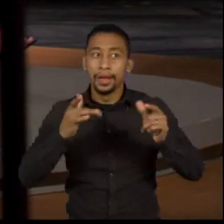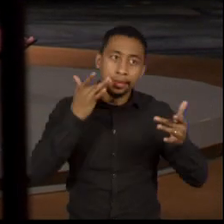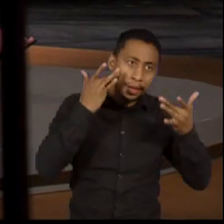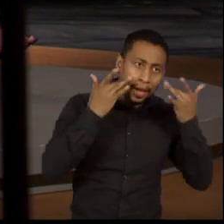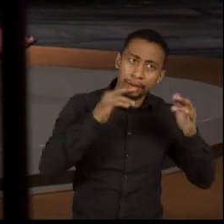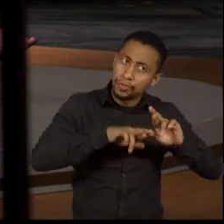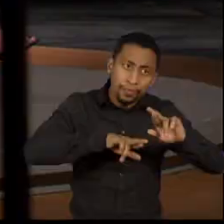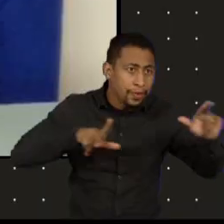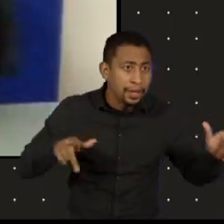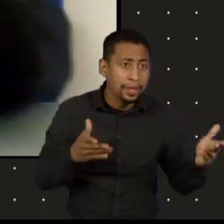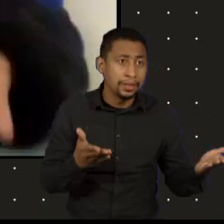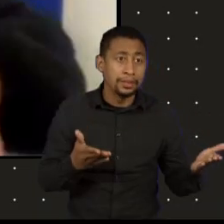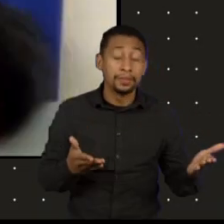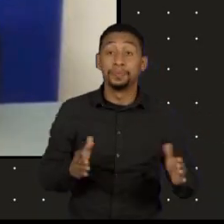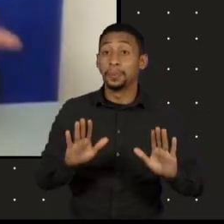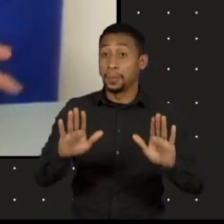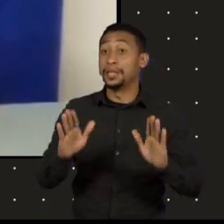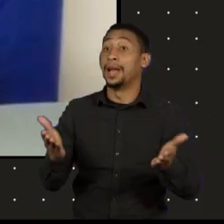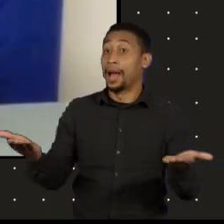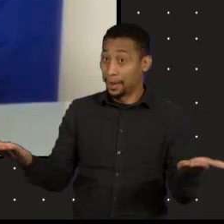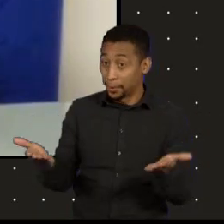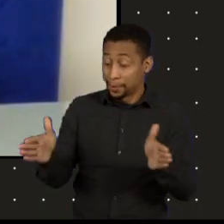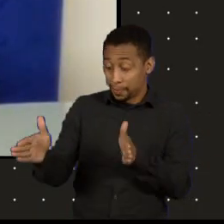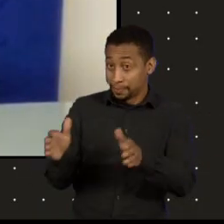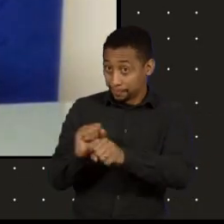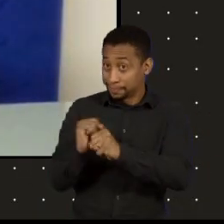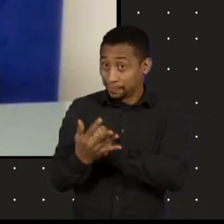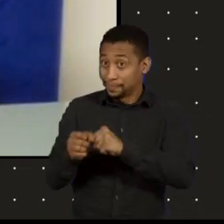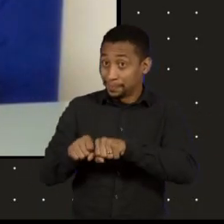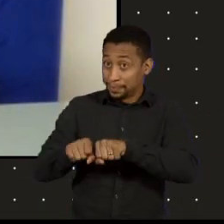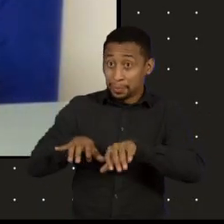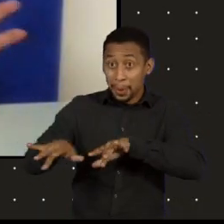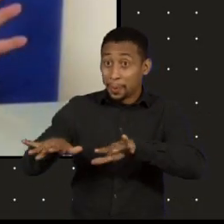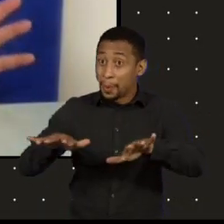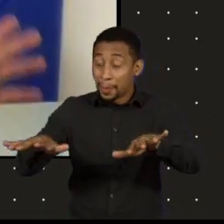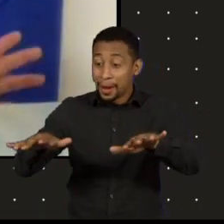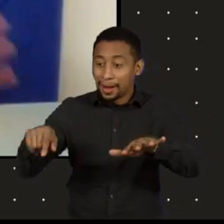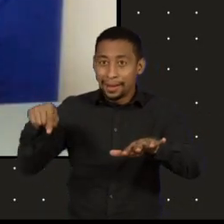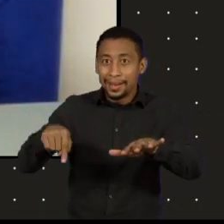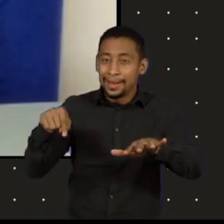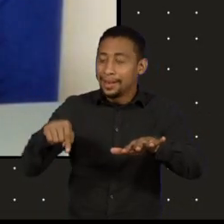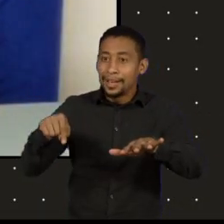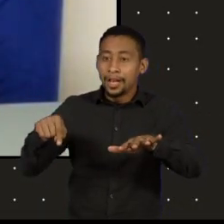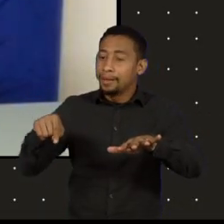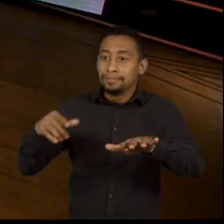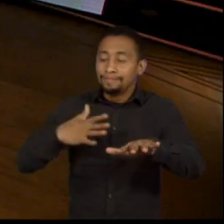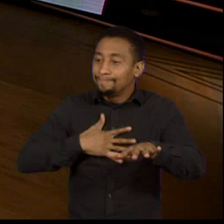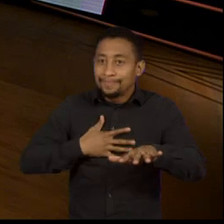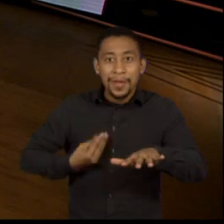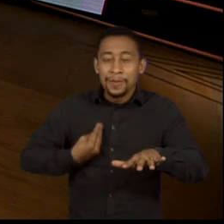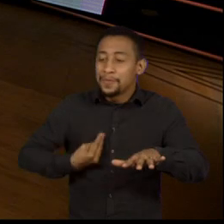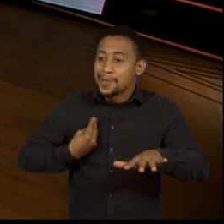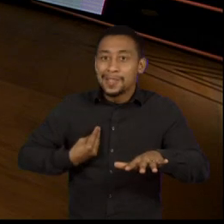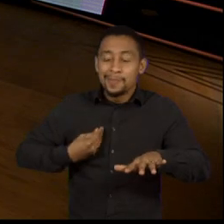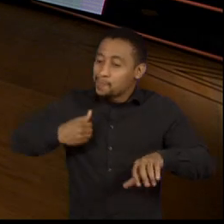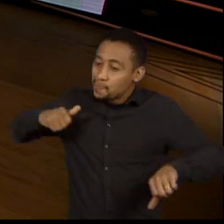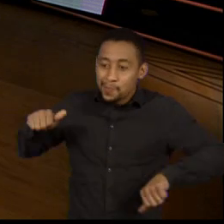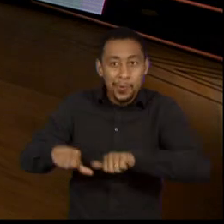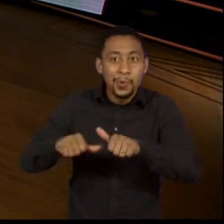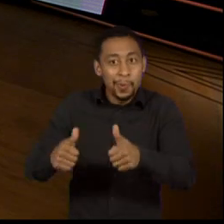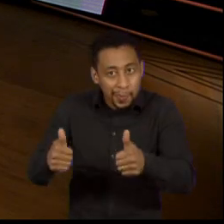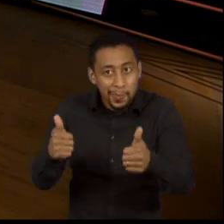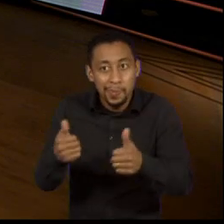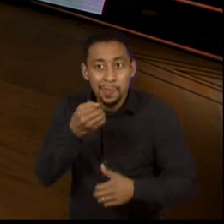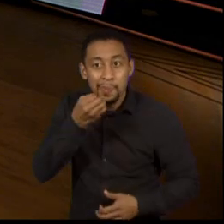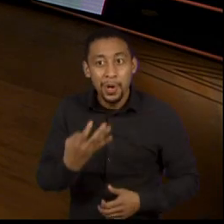E você sabe que agora, por exemplo, a pandemia me trouxe um negócio incrível, pelo menos uma coisa boa, que foi